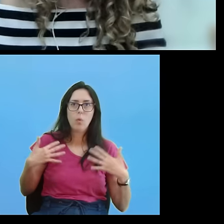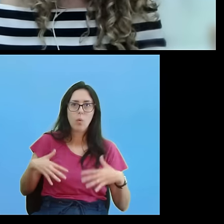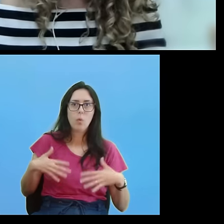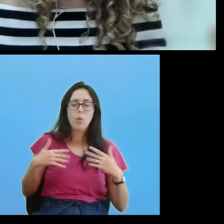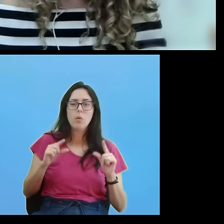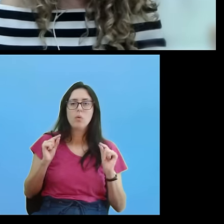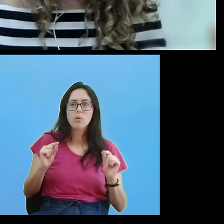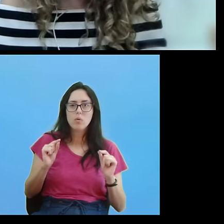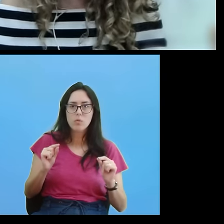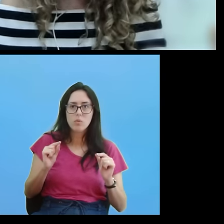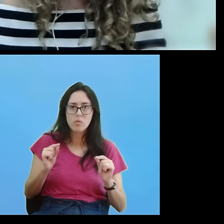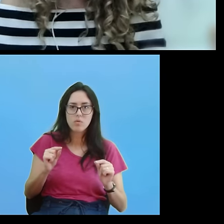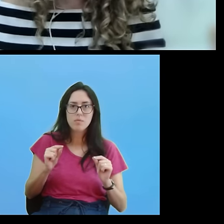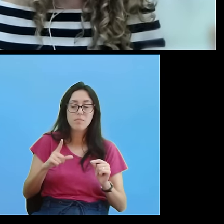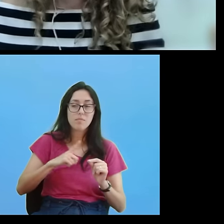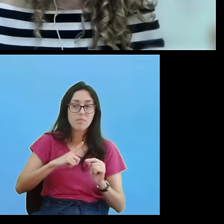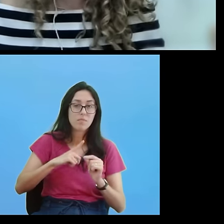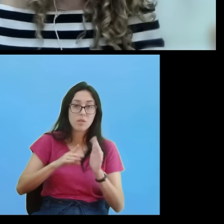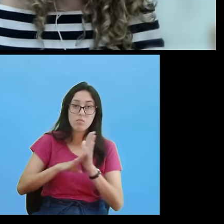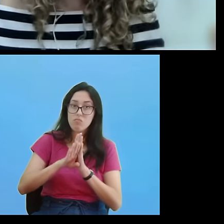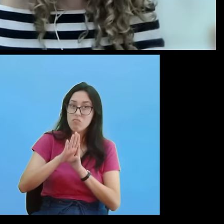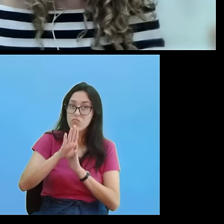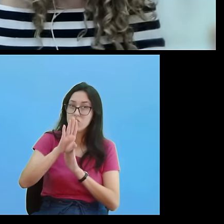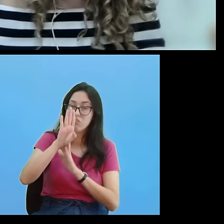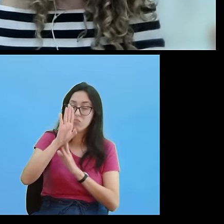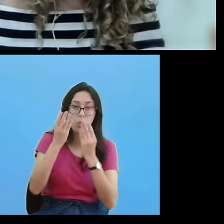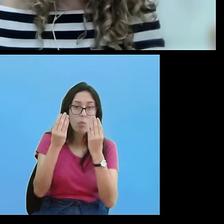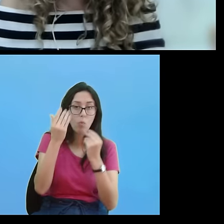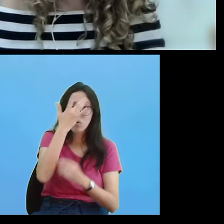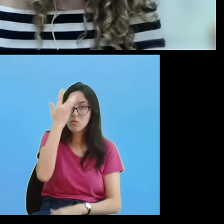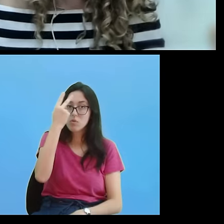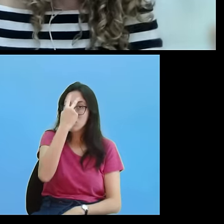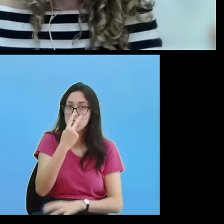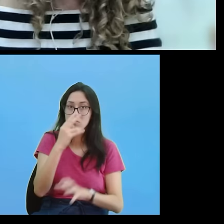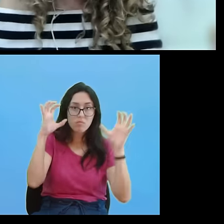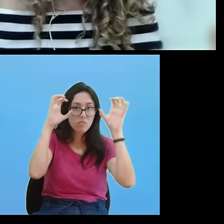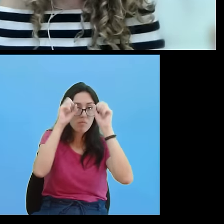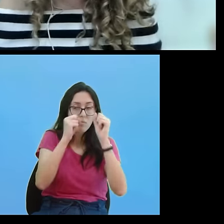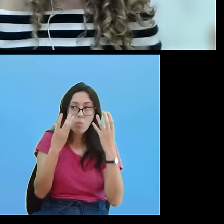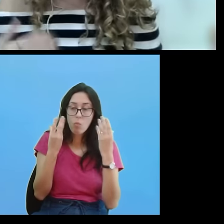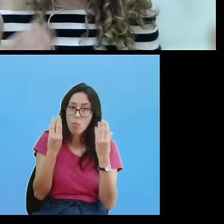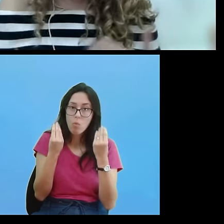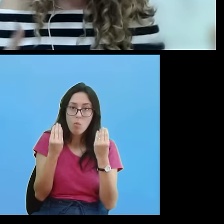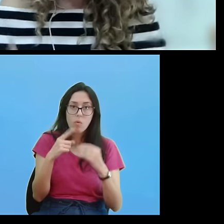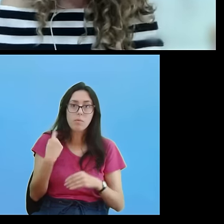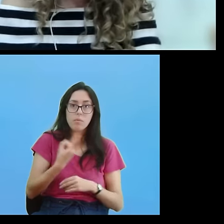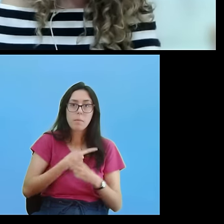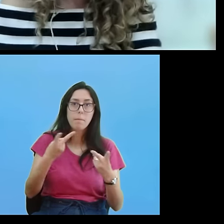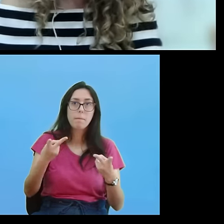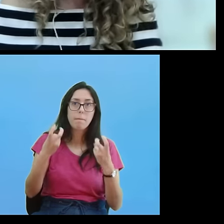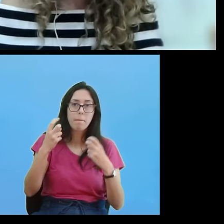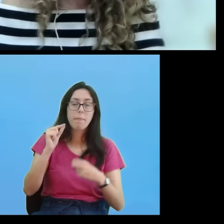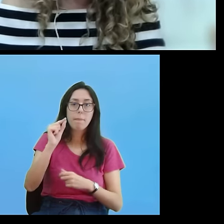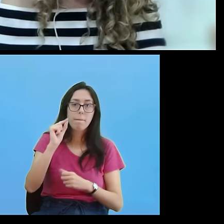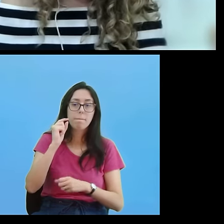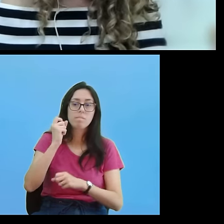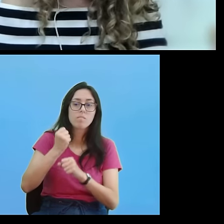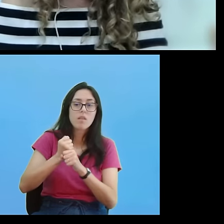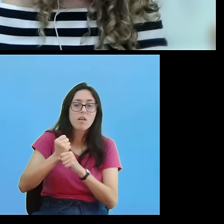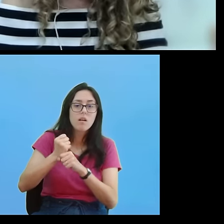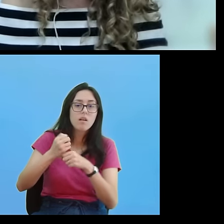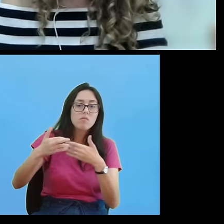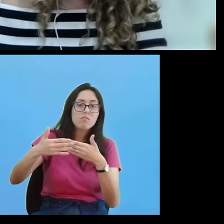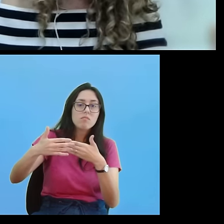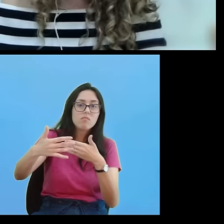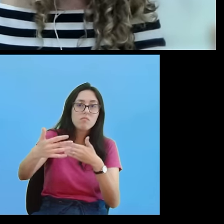né? O aumento de casos de cegueira, de baixa visão, então a gente vai percebendo que com o passar dos próximos anos